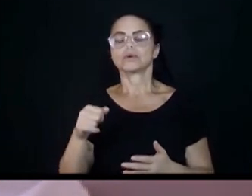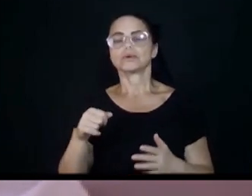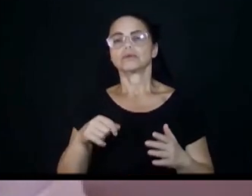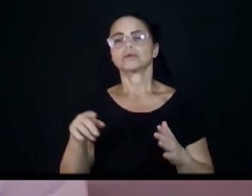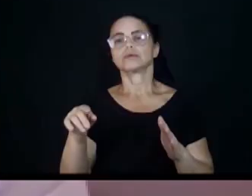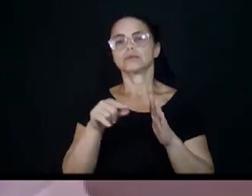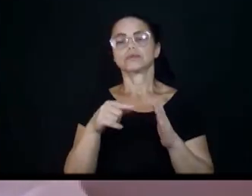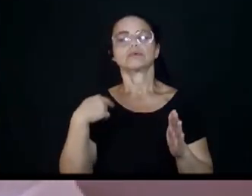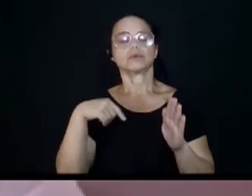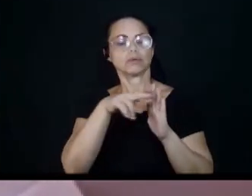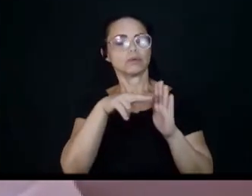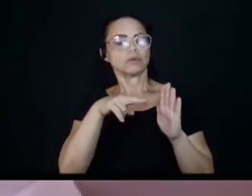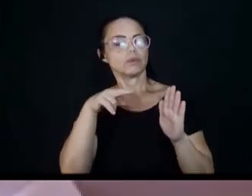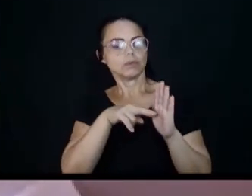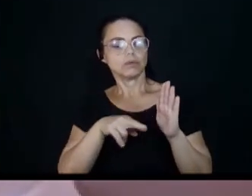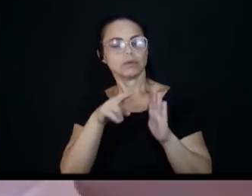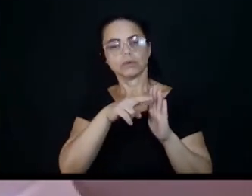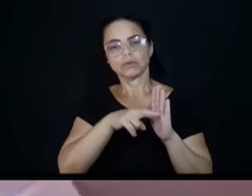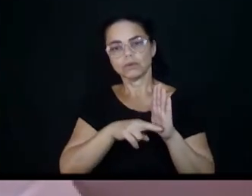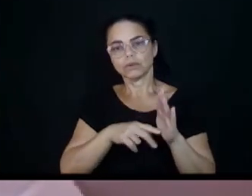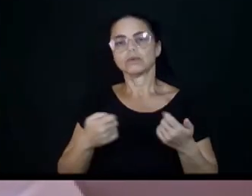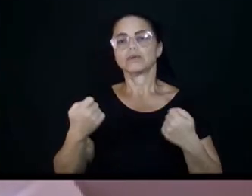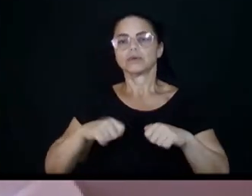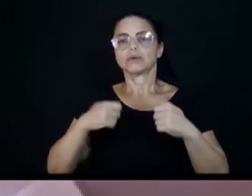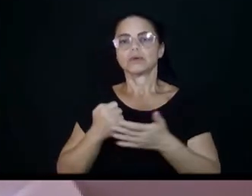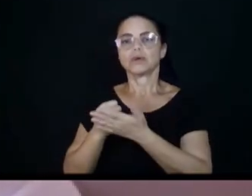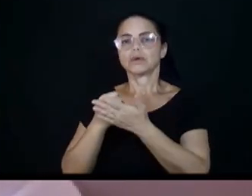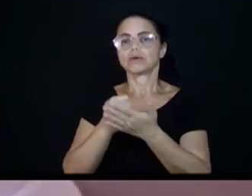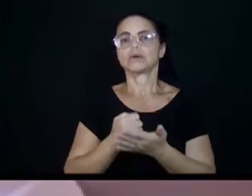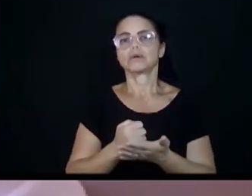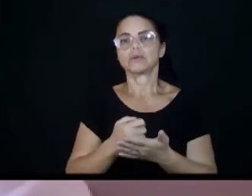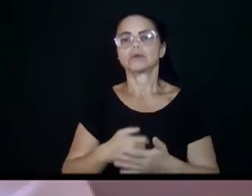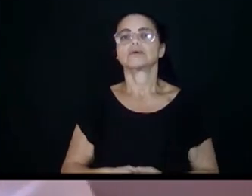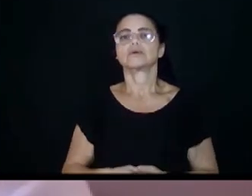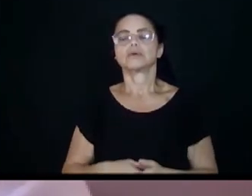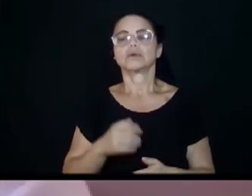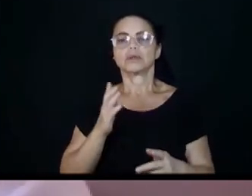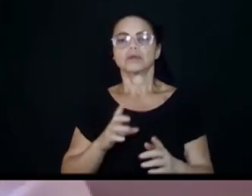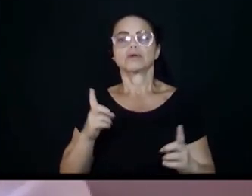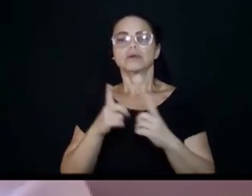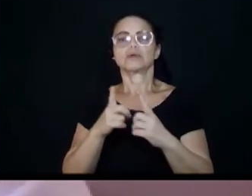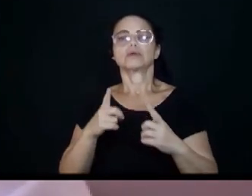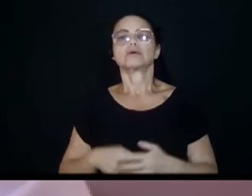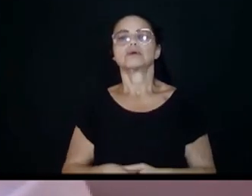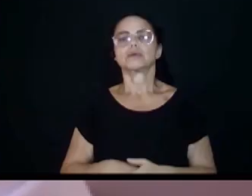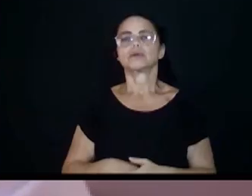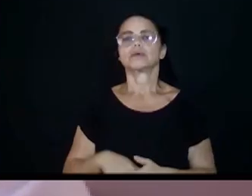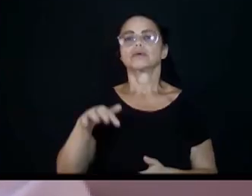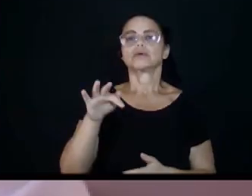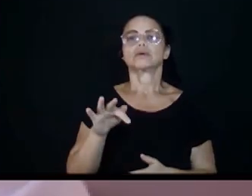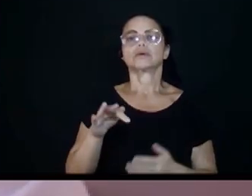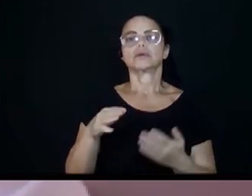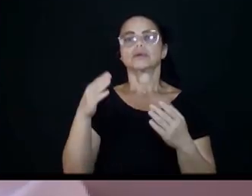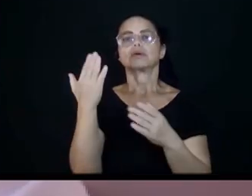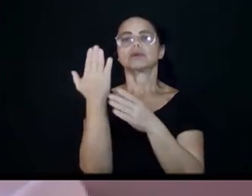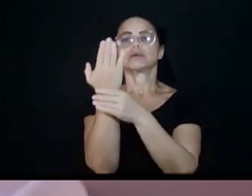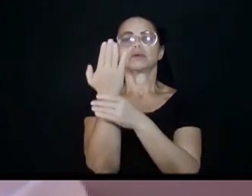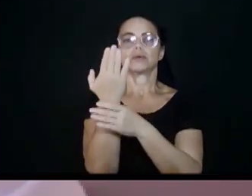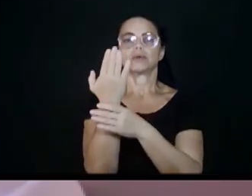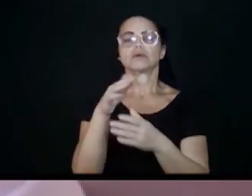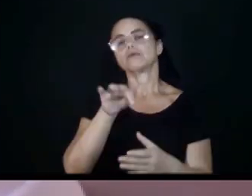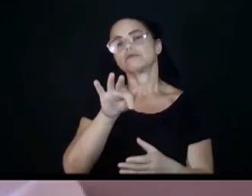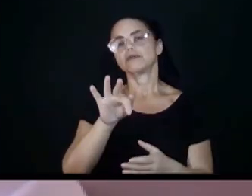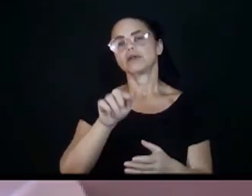que nos ajudam a chegar ao diagnóstico de fibromialgia. Mas esses pacientes,